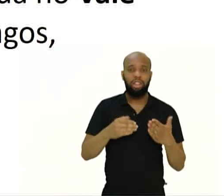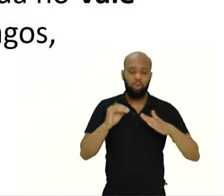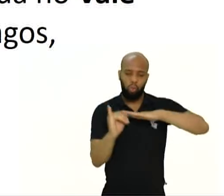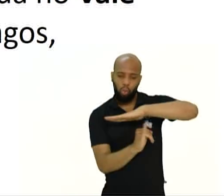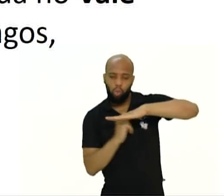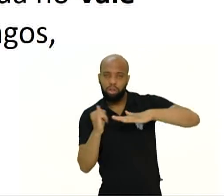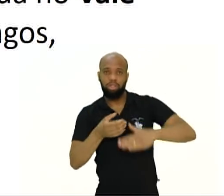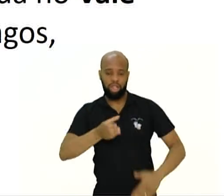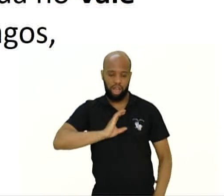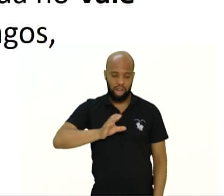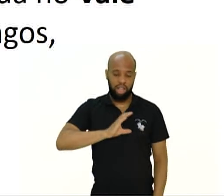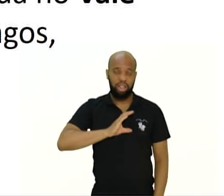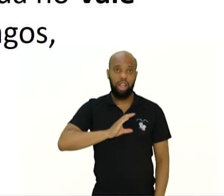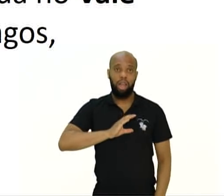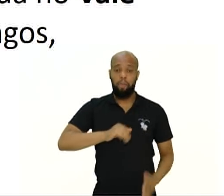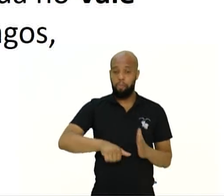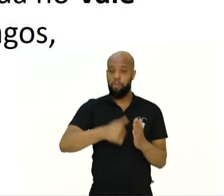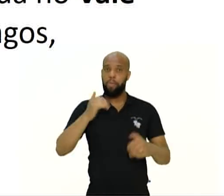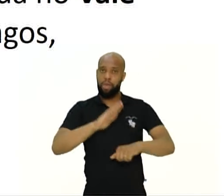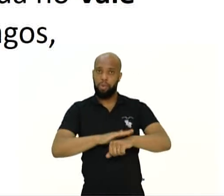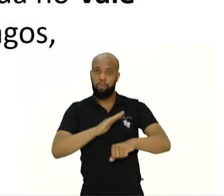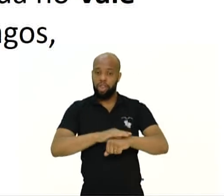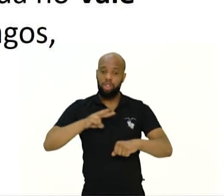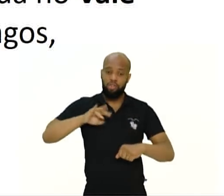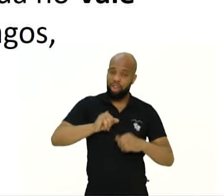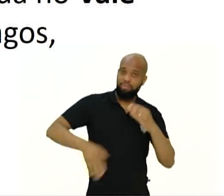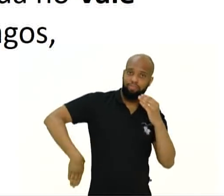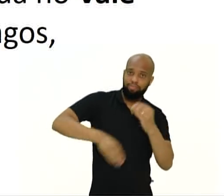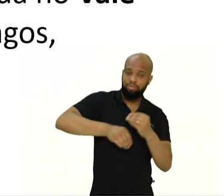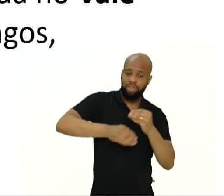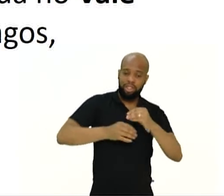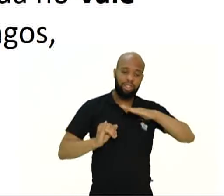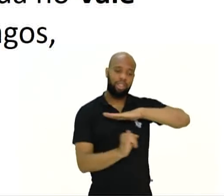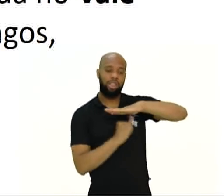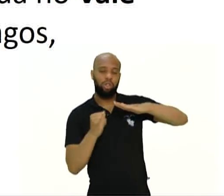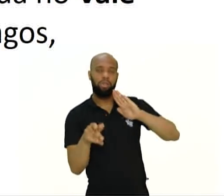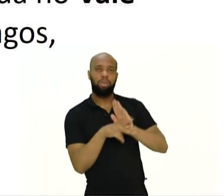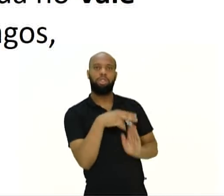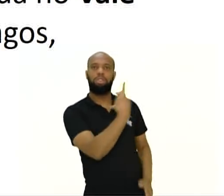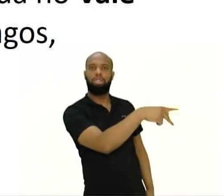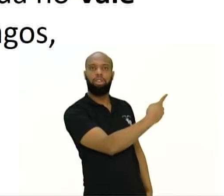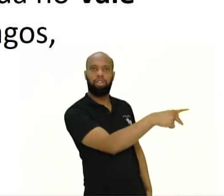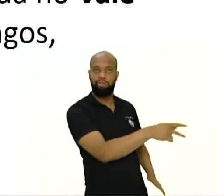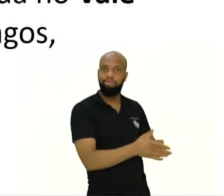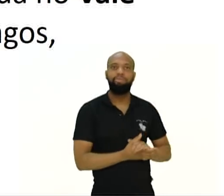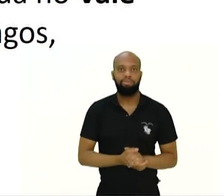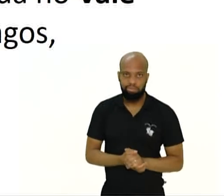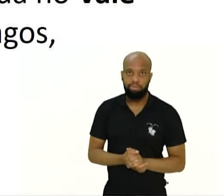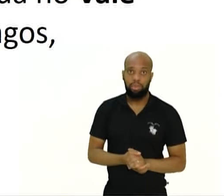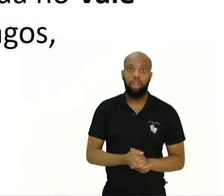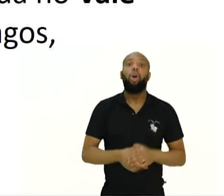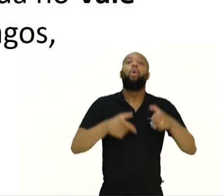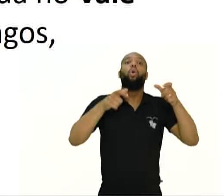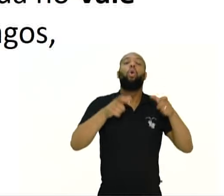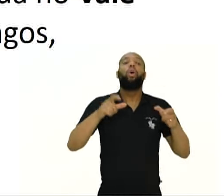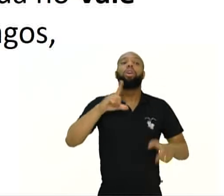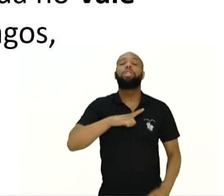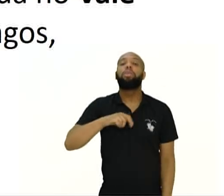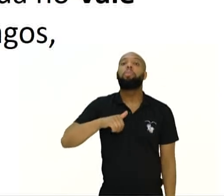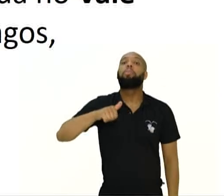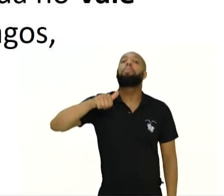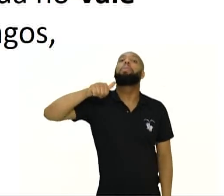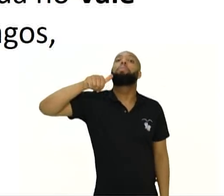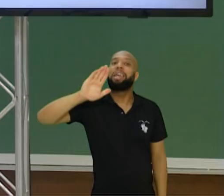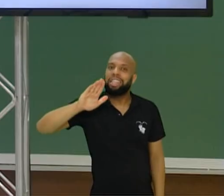Canadá, no primeiro momento, elas vêm para complementar as indústrias dos Estados Unidos. A região mais